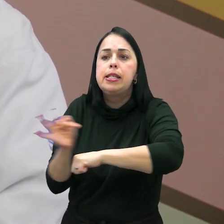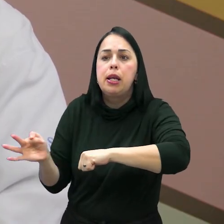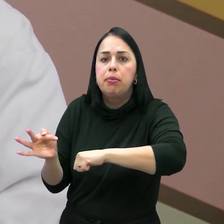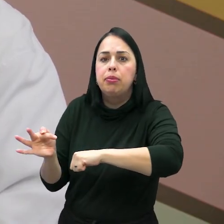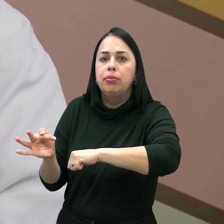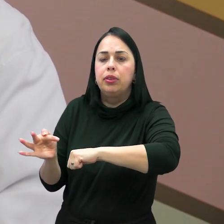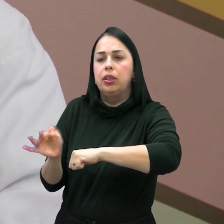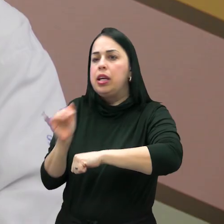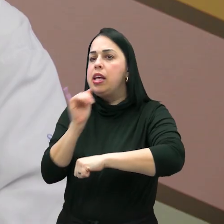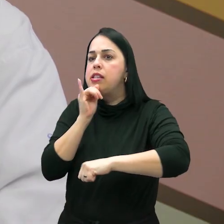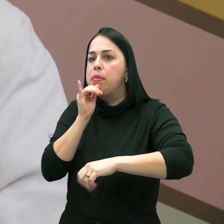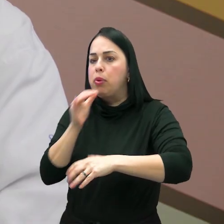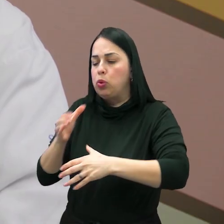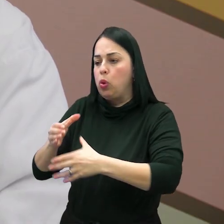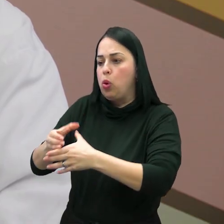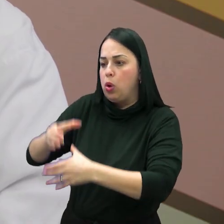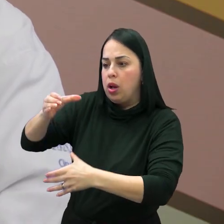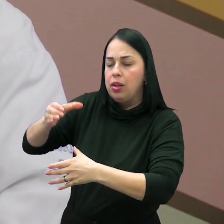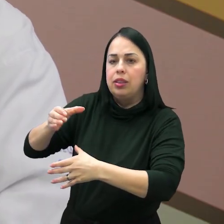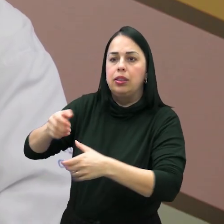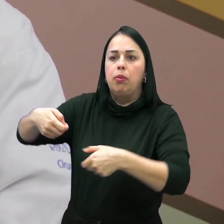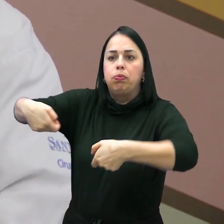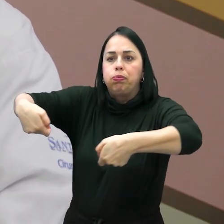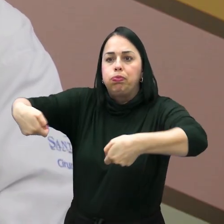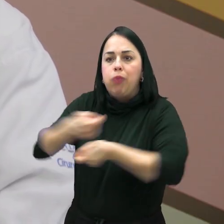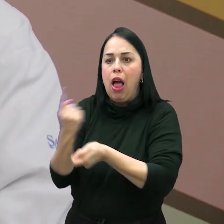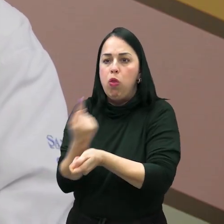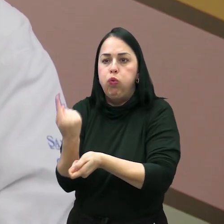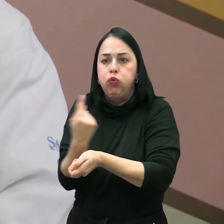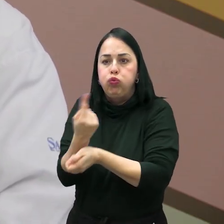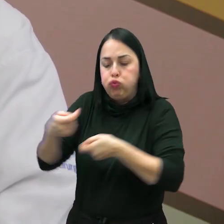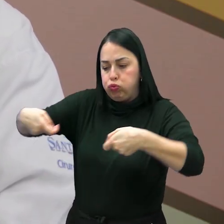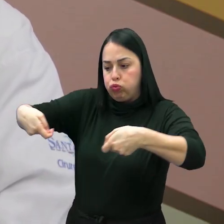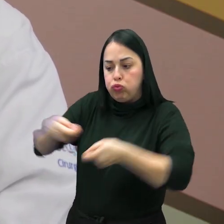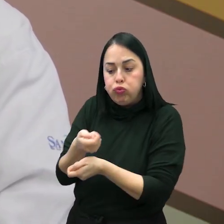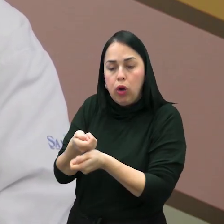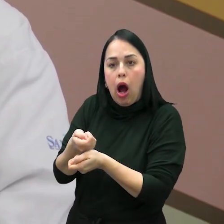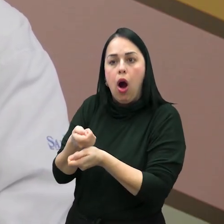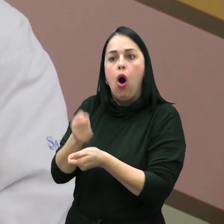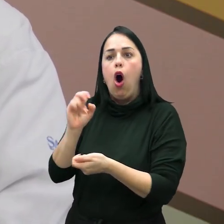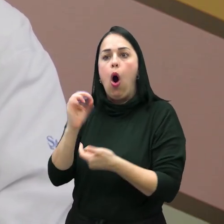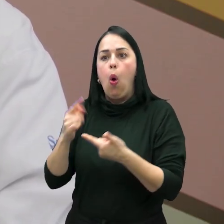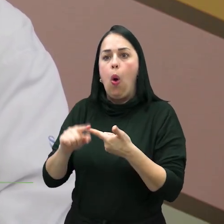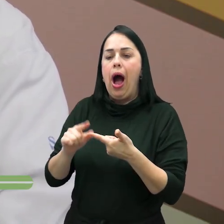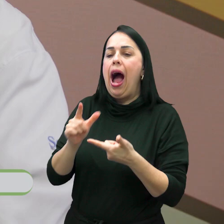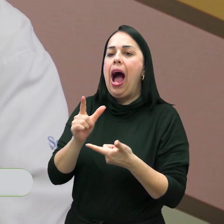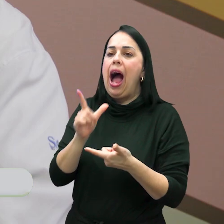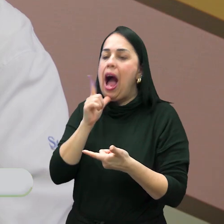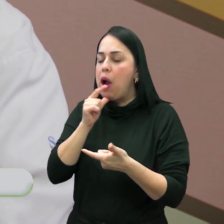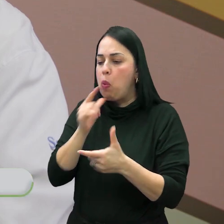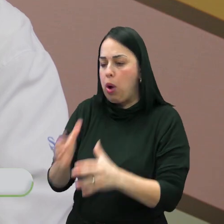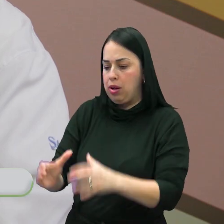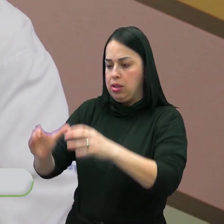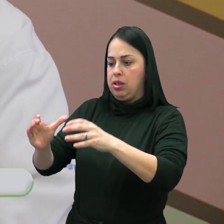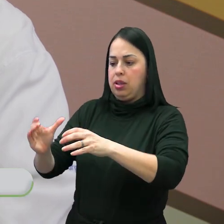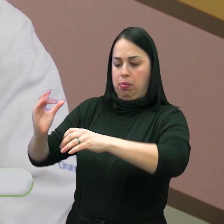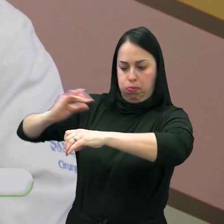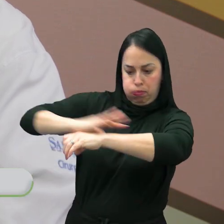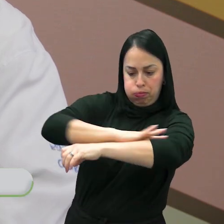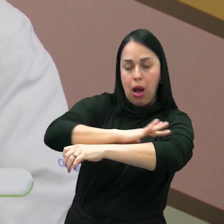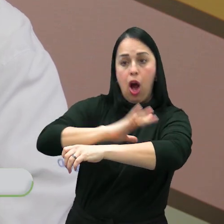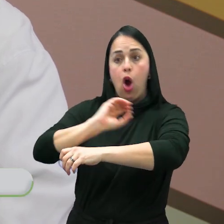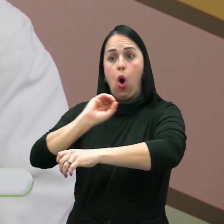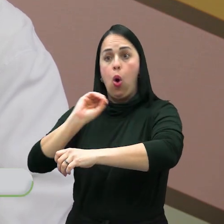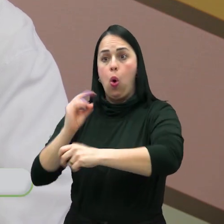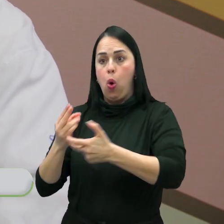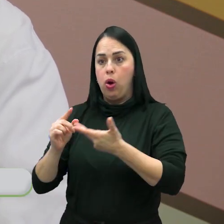por exemplo, com líquido aquecido, vai abrir a panela de pressão, ou com a própria água que esteja dentro da panela e